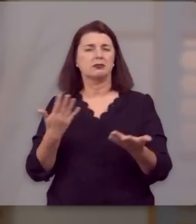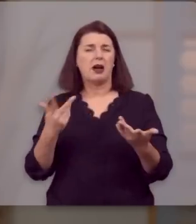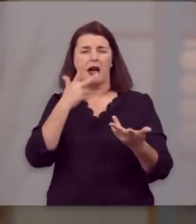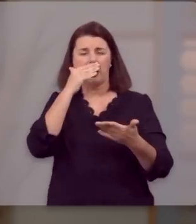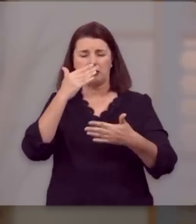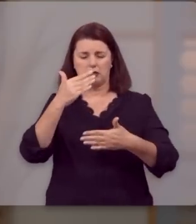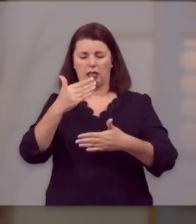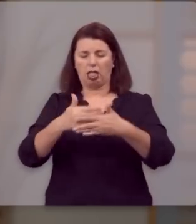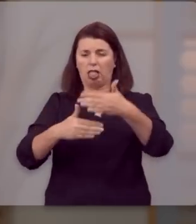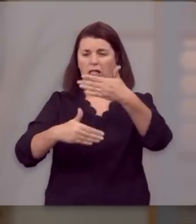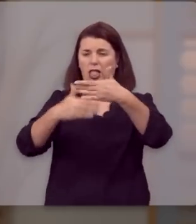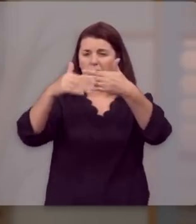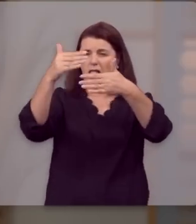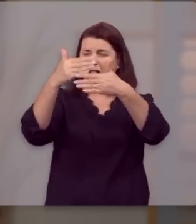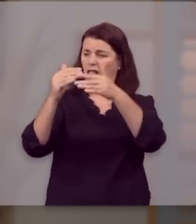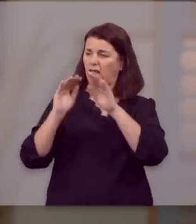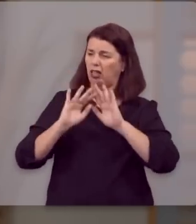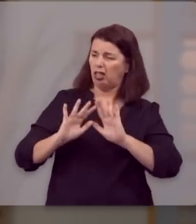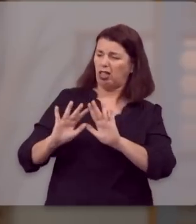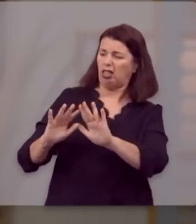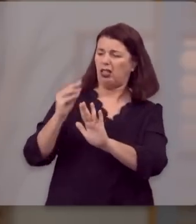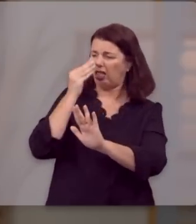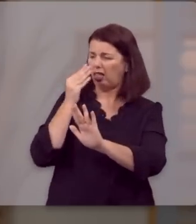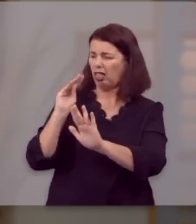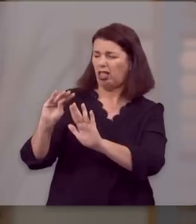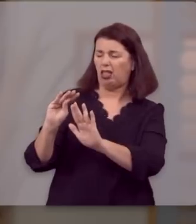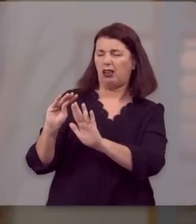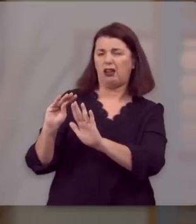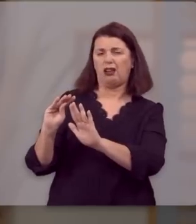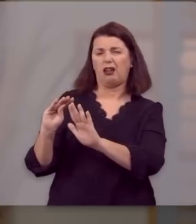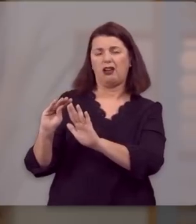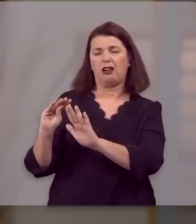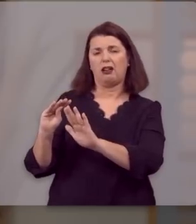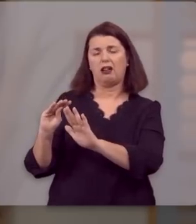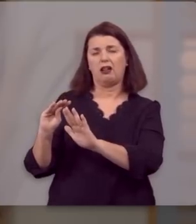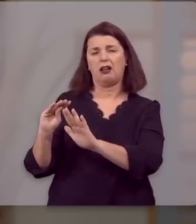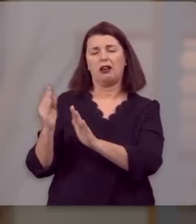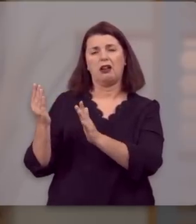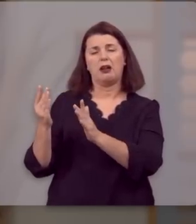levantando muros, brigando, gastando energia